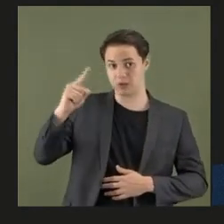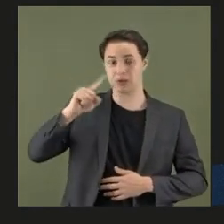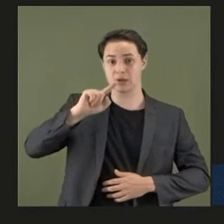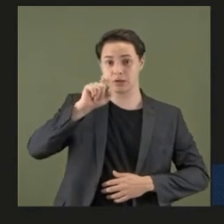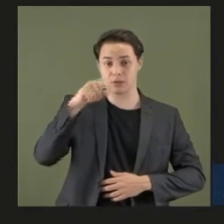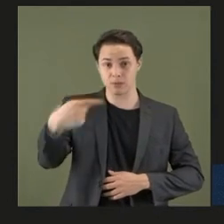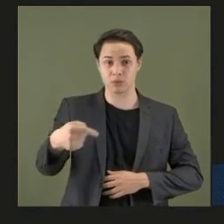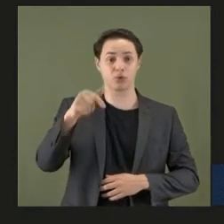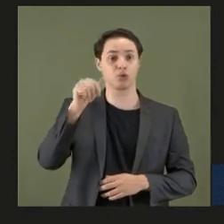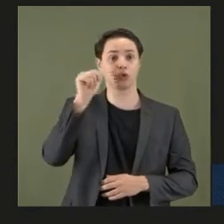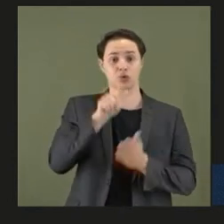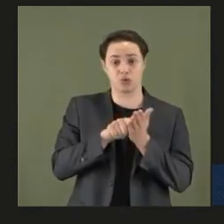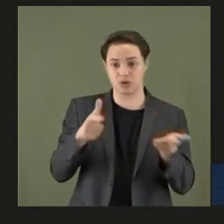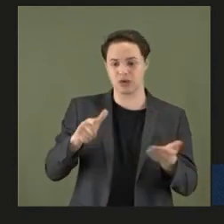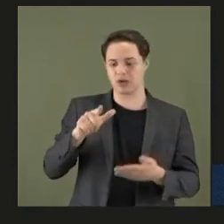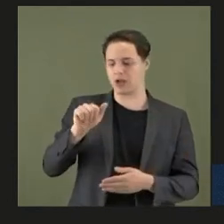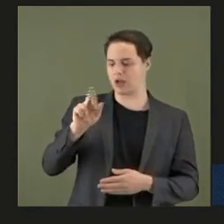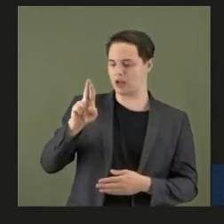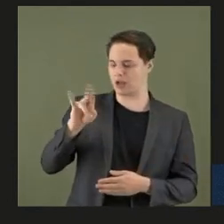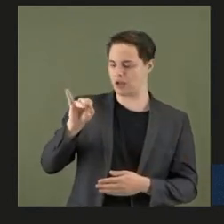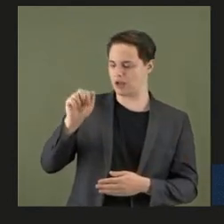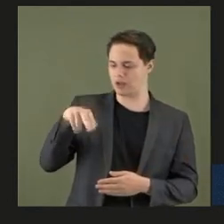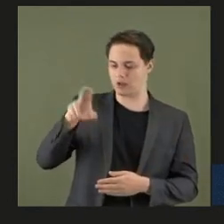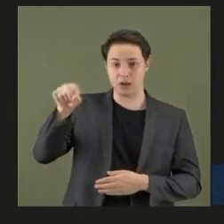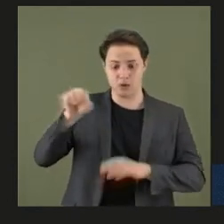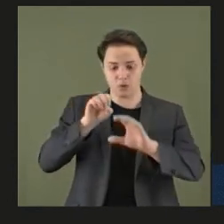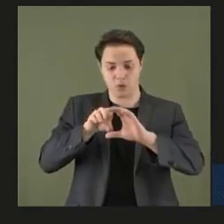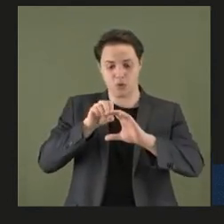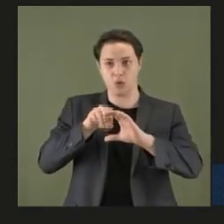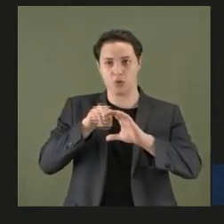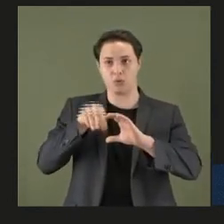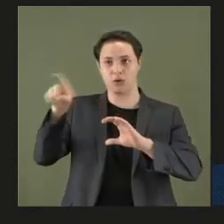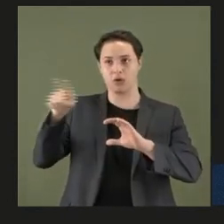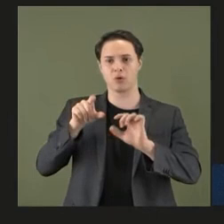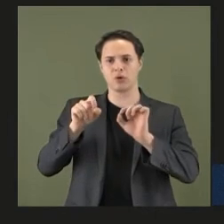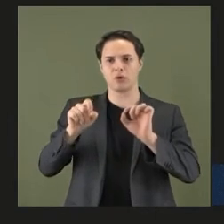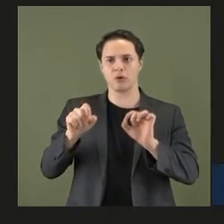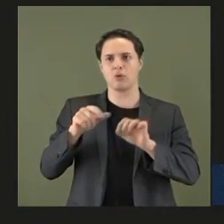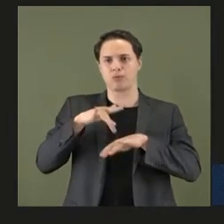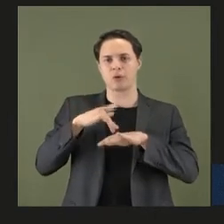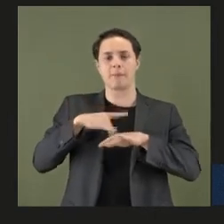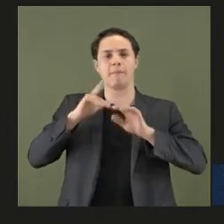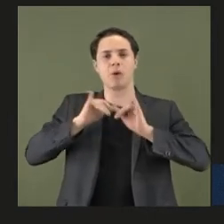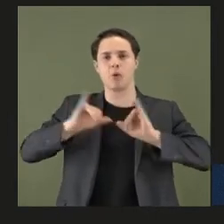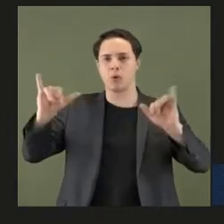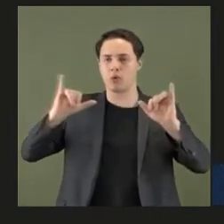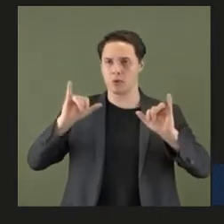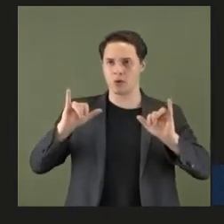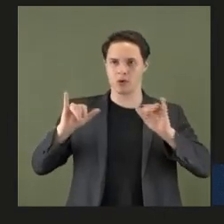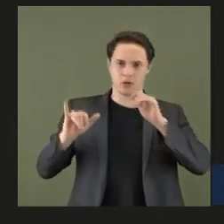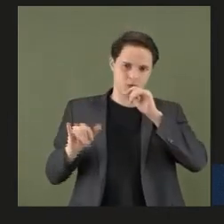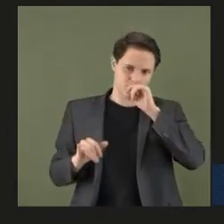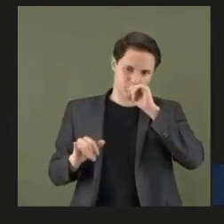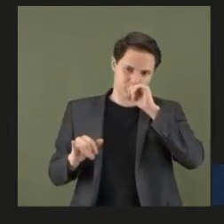que a jornalista Eliane Cantanhede, na Globo News, fez uma estarrecedora revelação logo após o